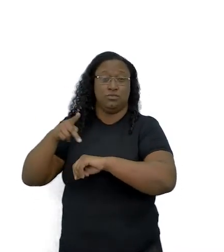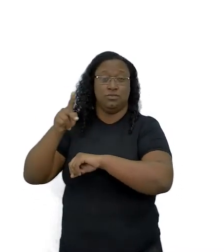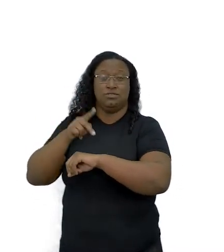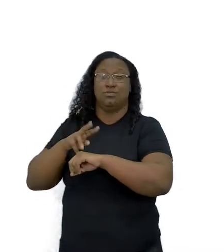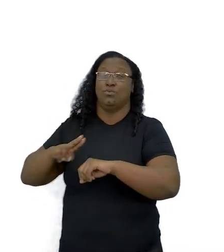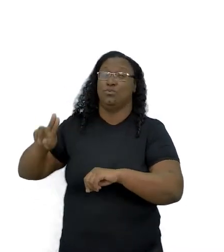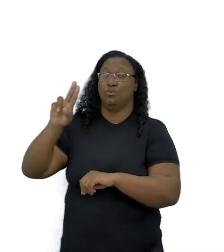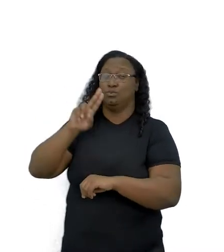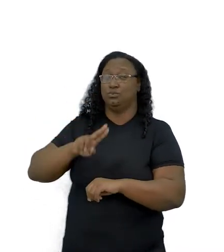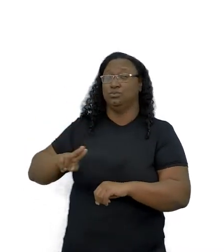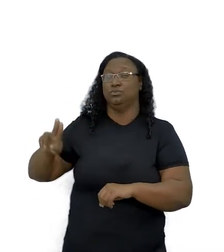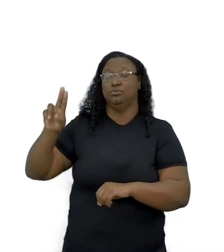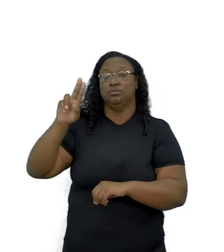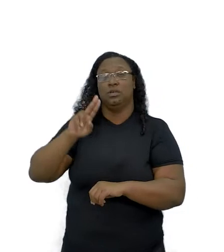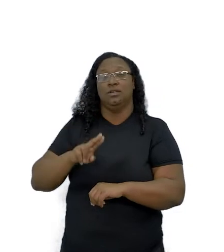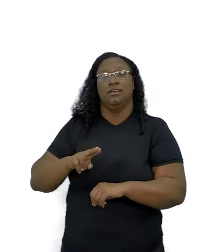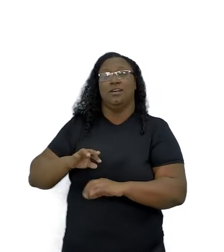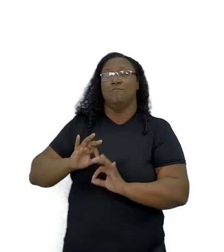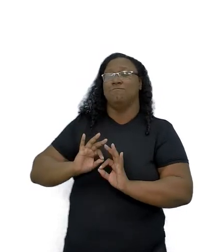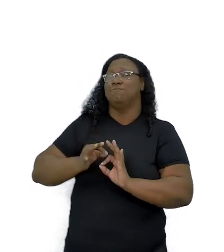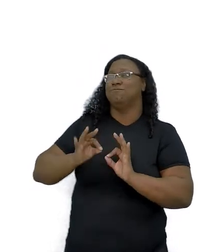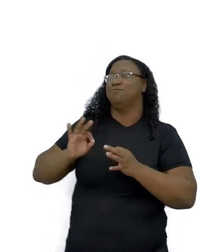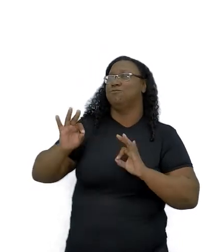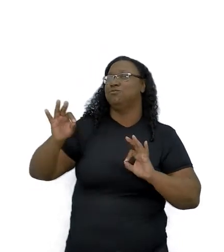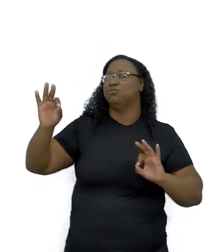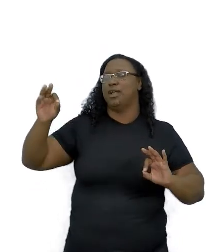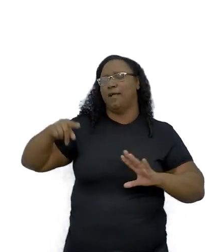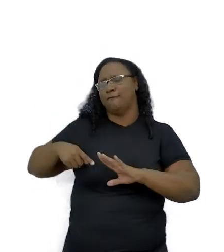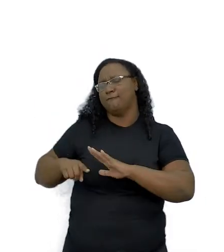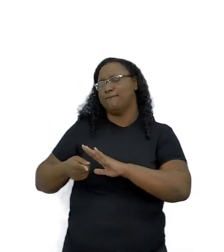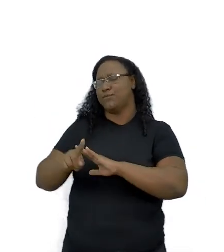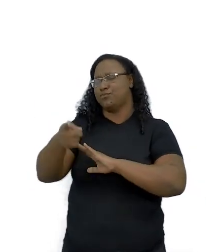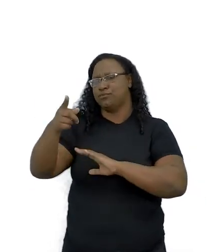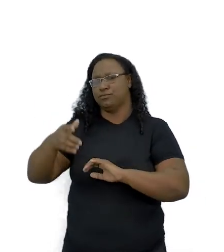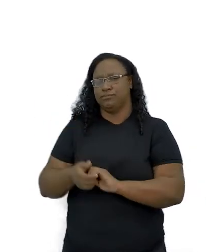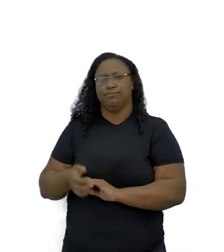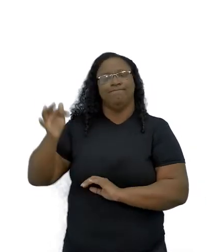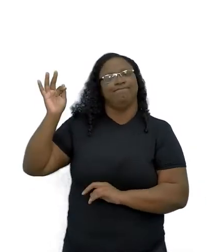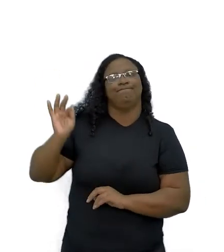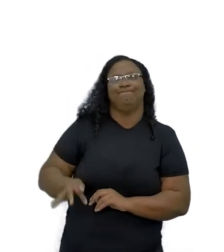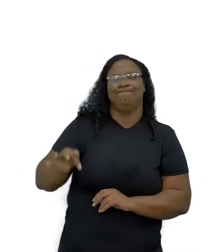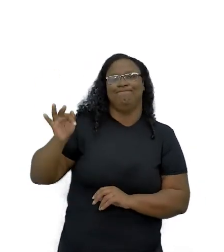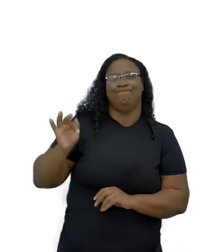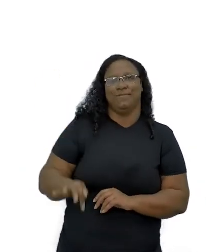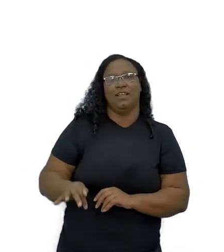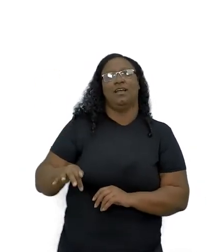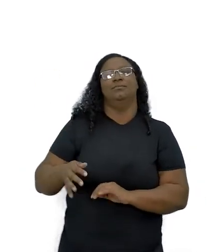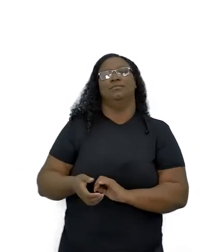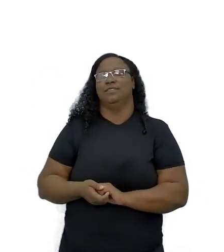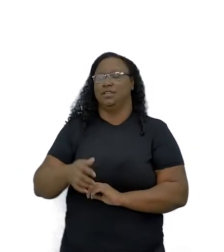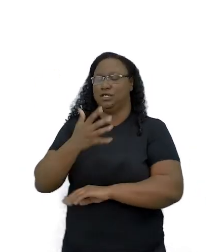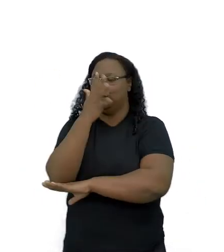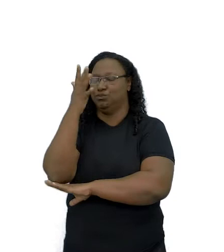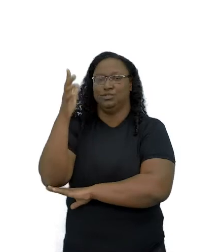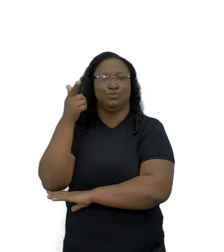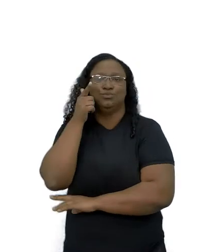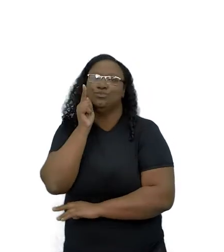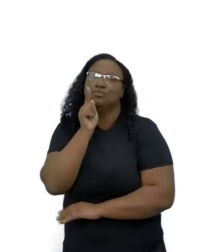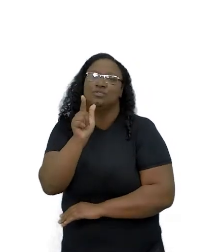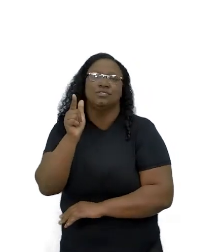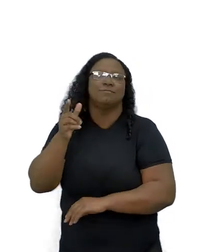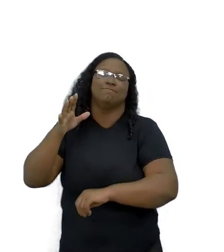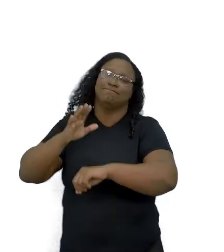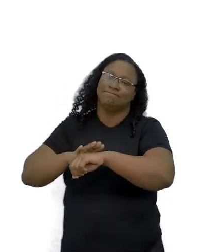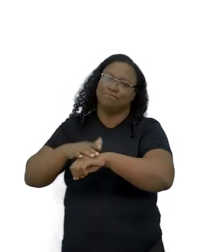uso desses recursos finitos, esgotáveis da natureza, né? E que a natureza não consegue